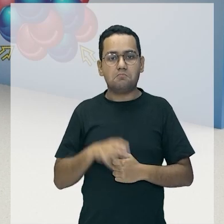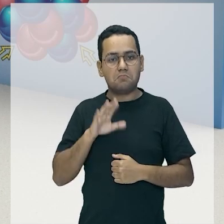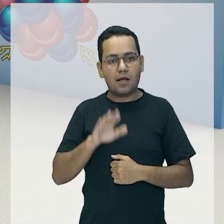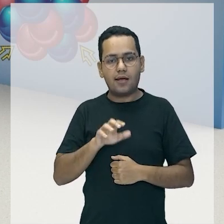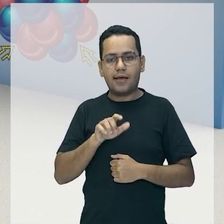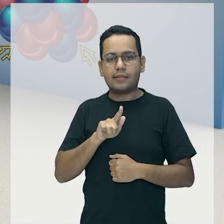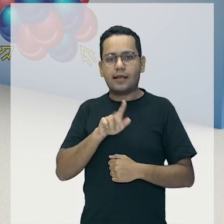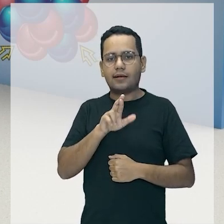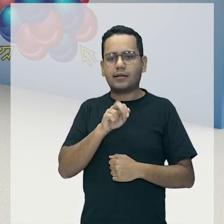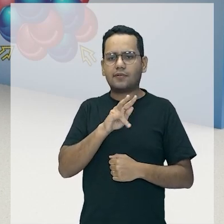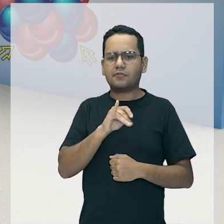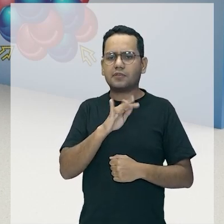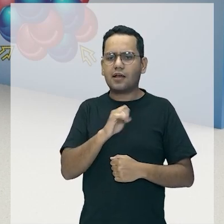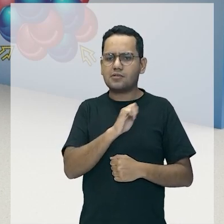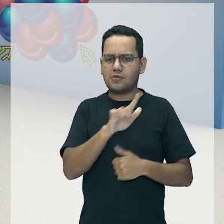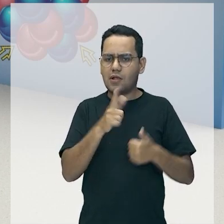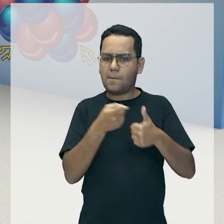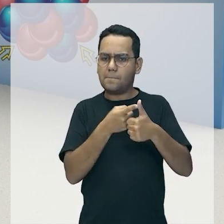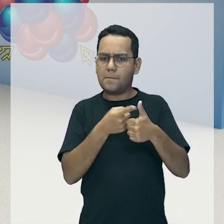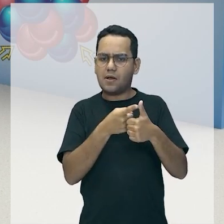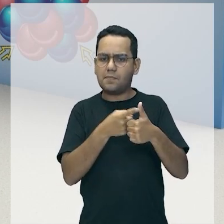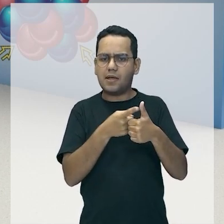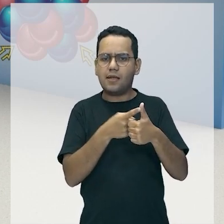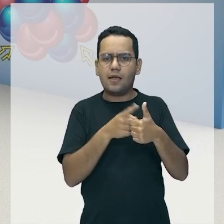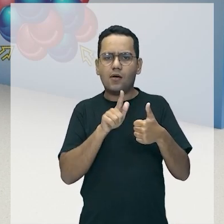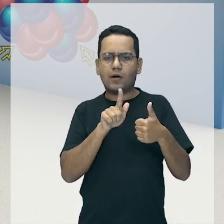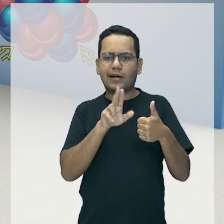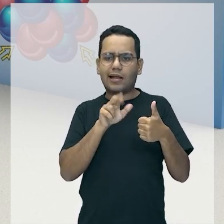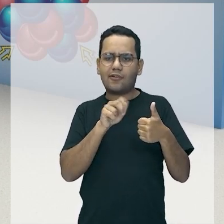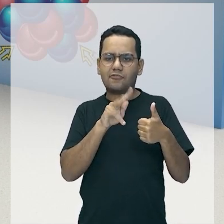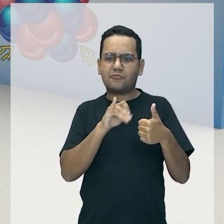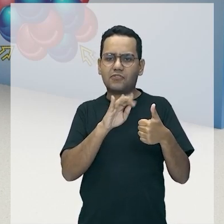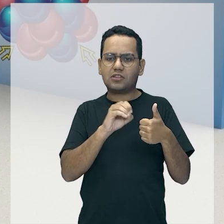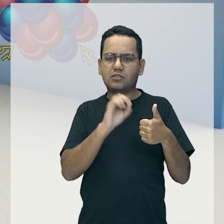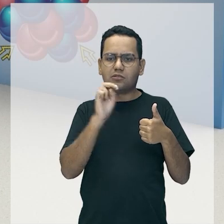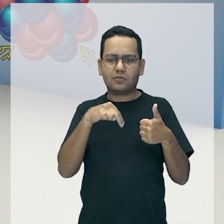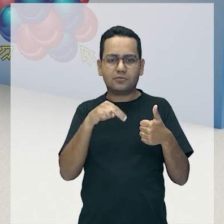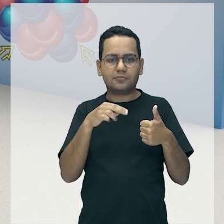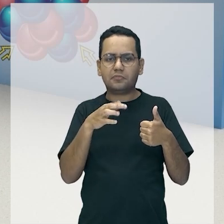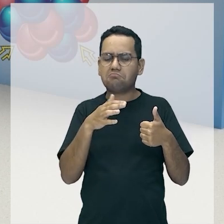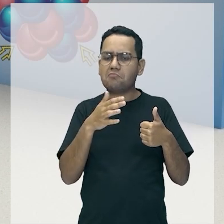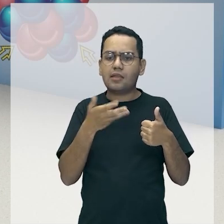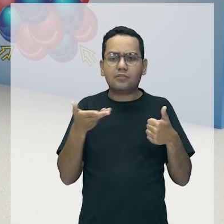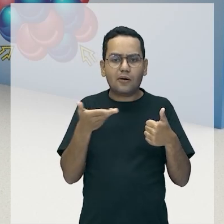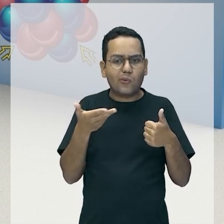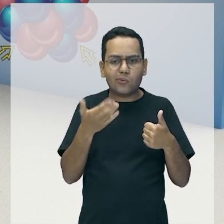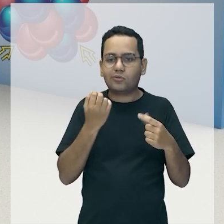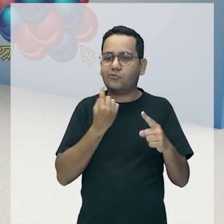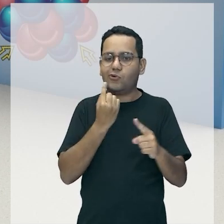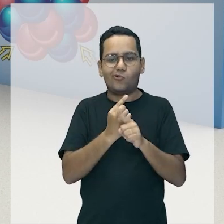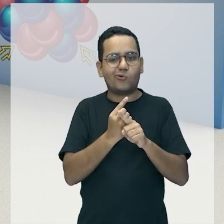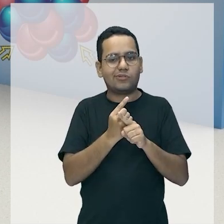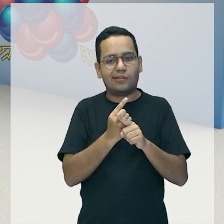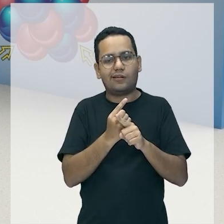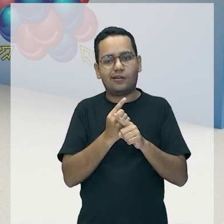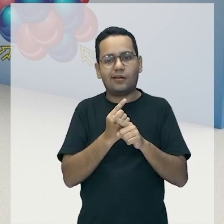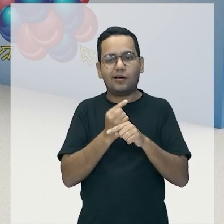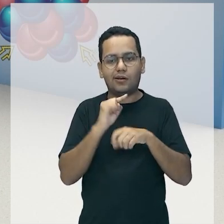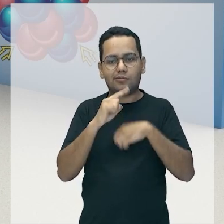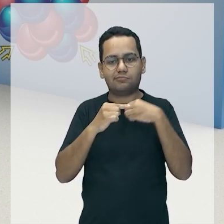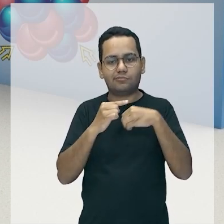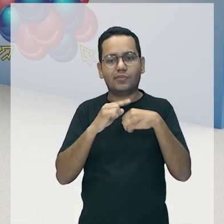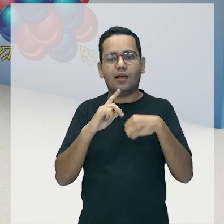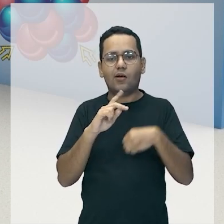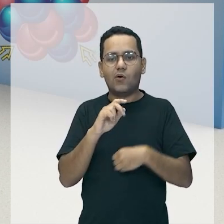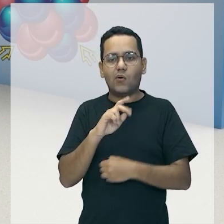ser aí o graviton, tá bom? Mas até hoje nós não encontramos, então, essa partícula intermediadora. Nós também